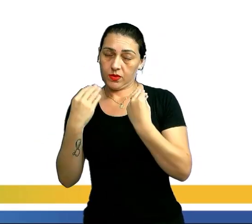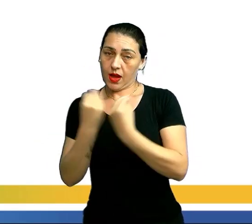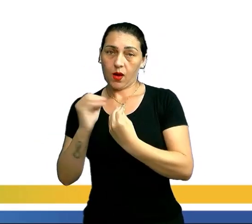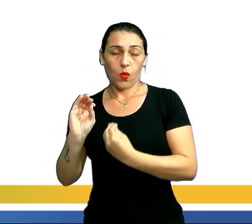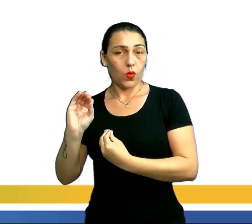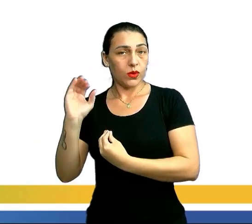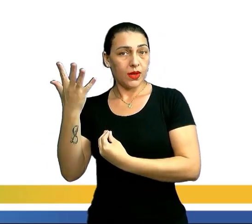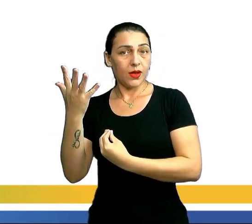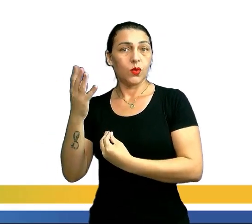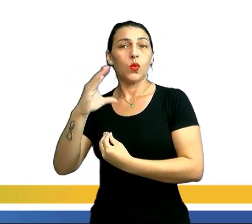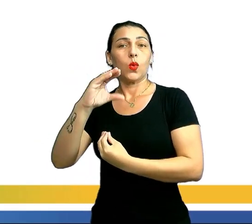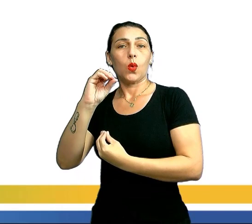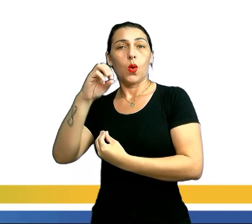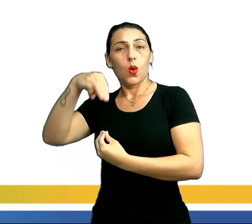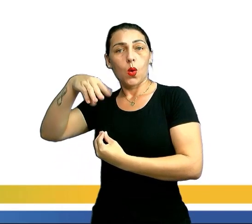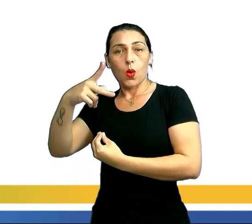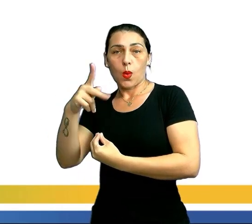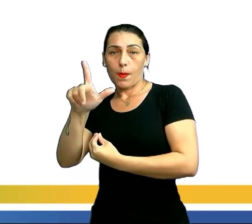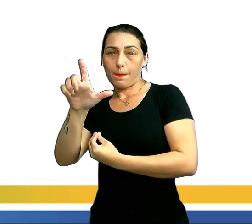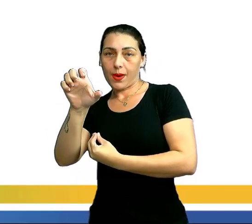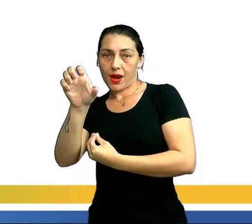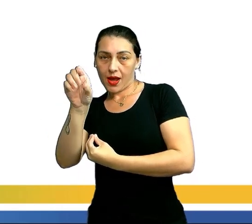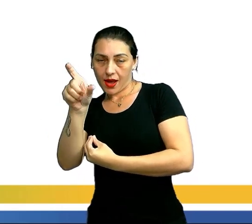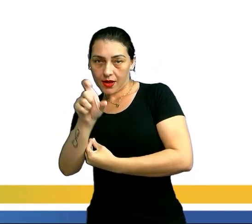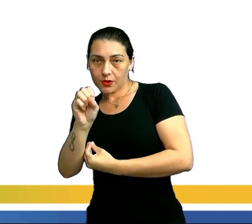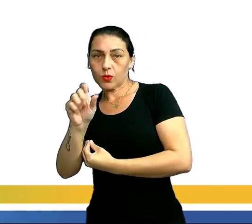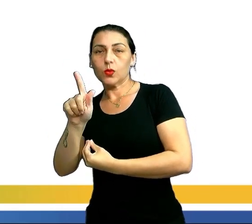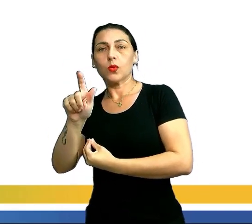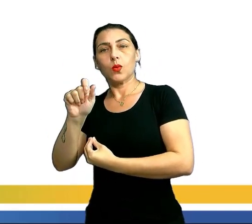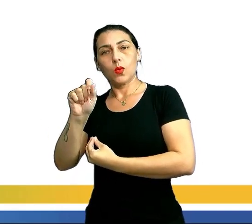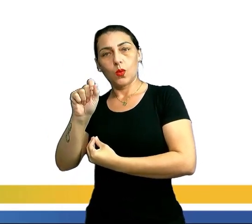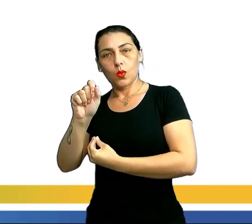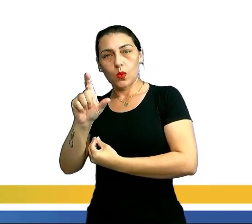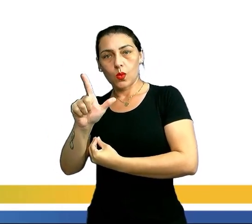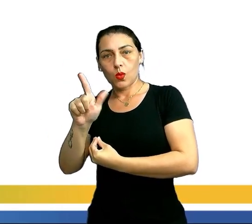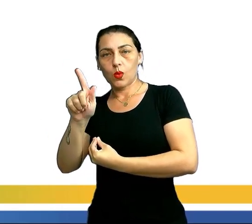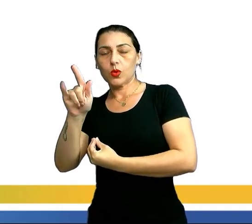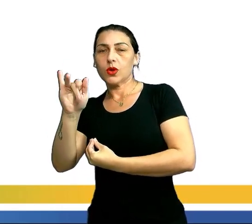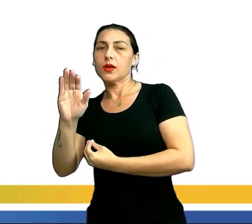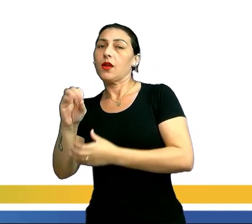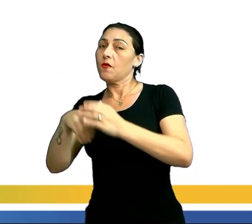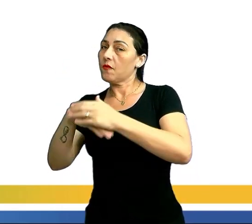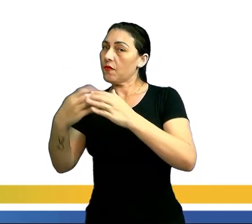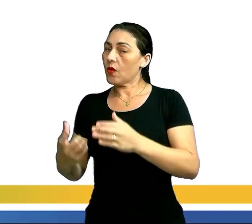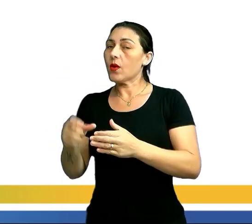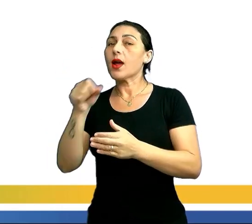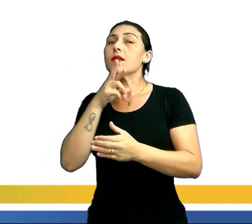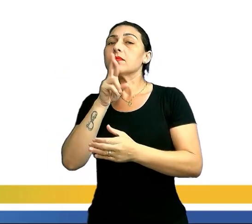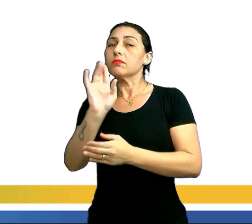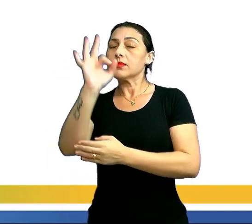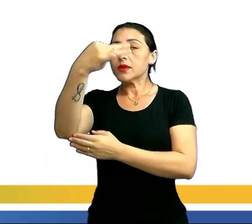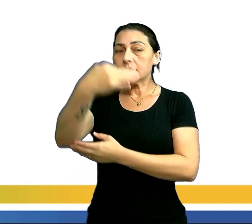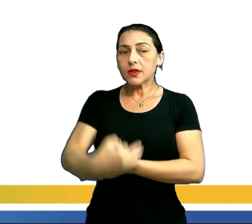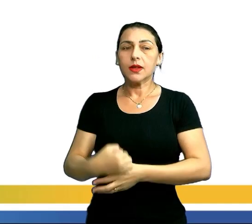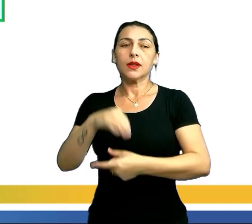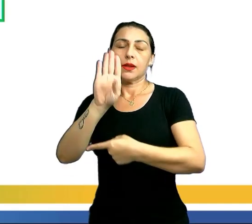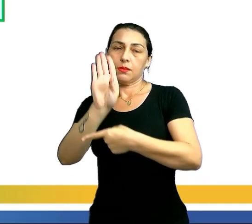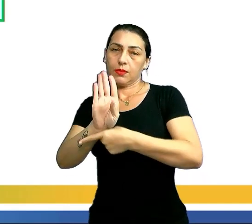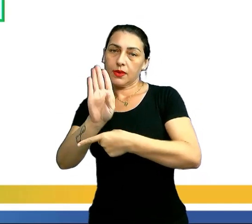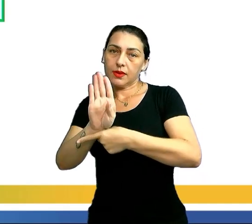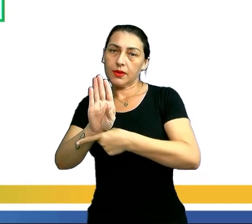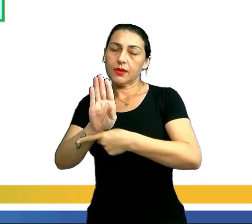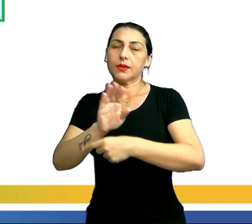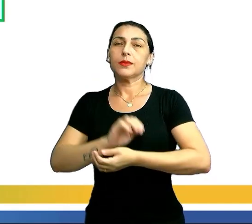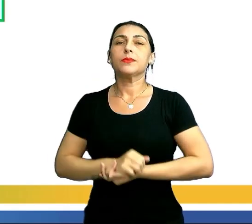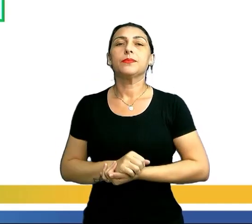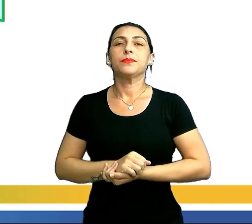substâncias ocorre no complexo de Golgi, que está fora do que está destacado. Então a resposta correta será